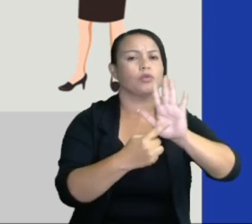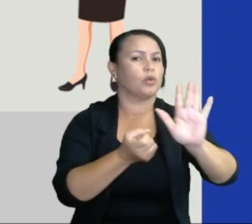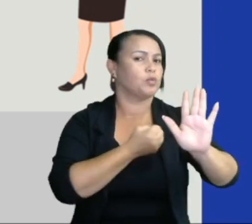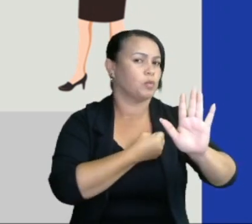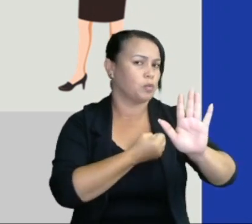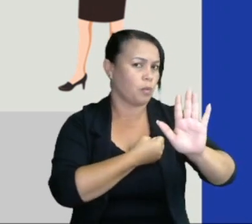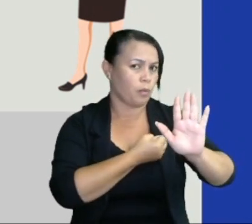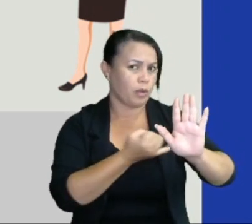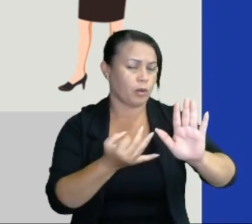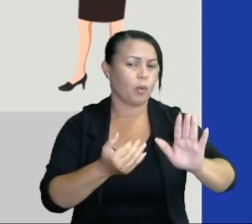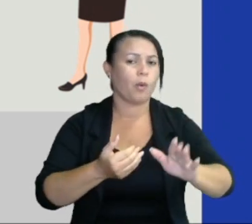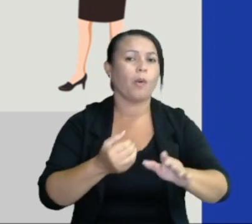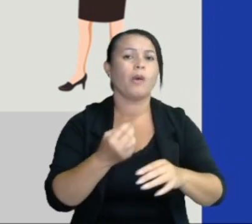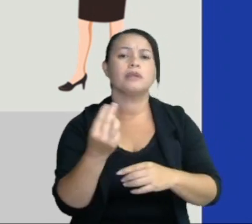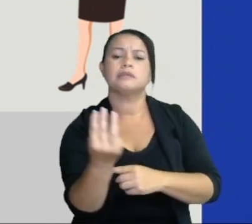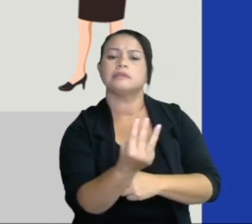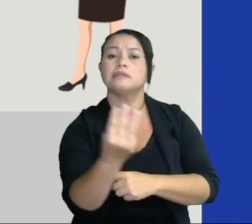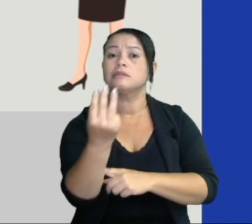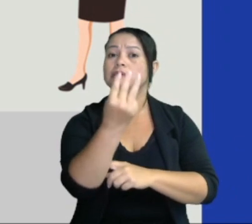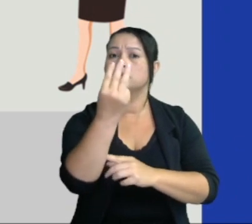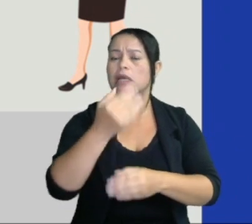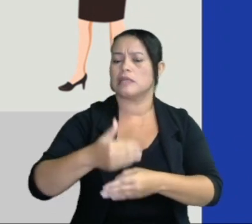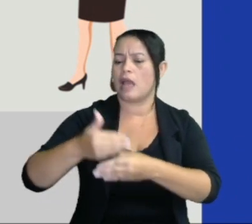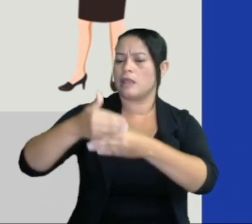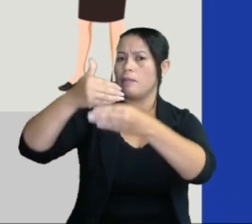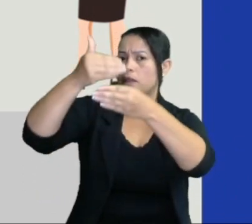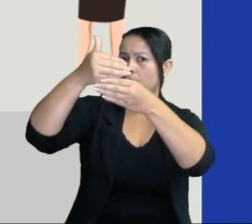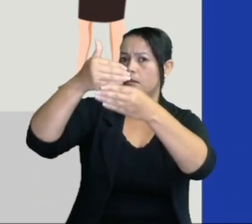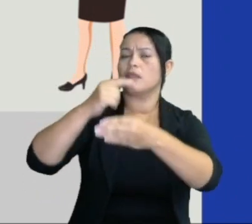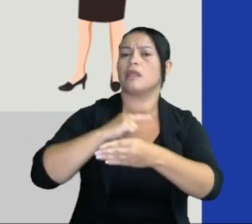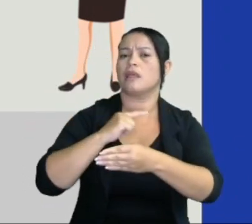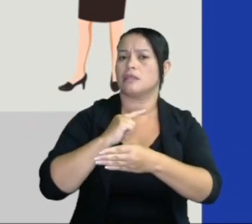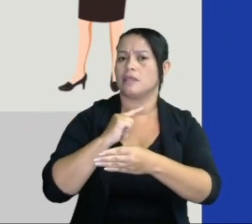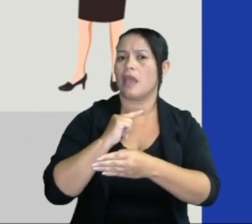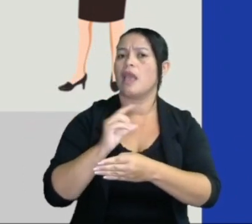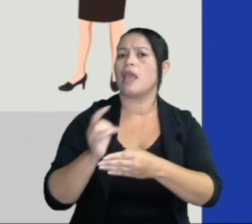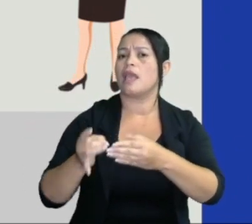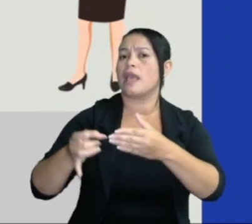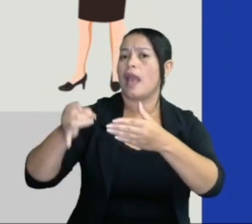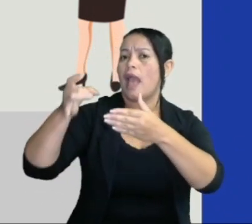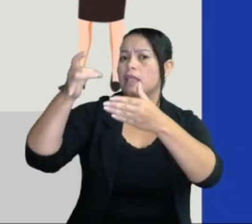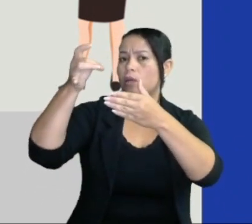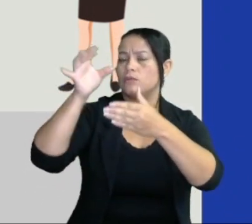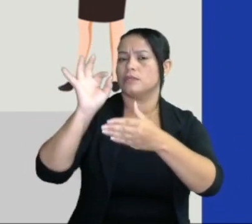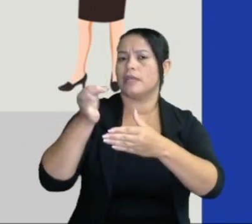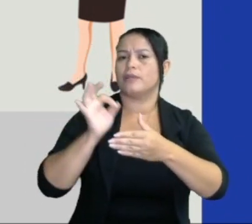o número de andares de apartamentos que tem em cada andar.